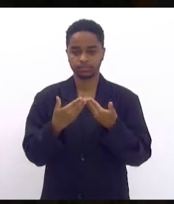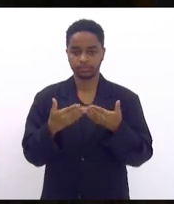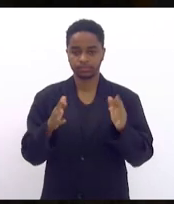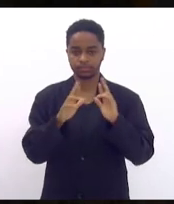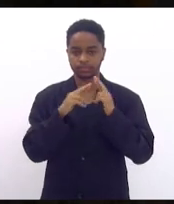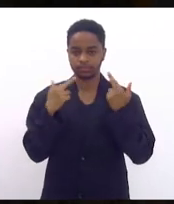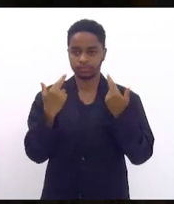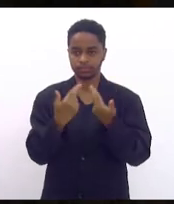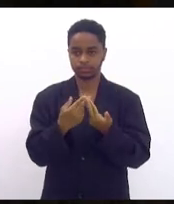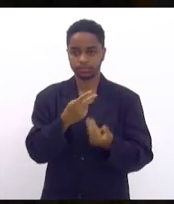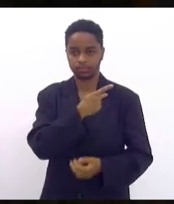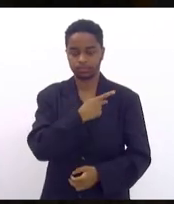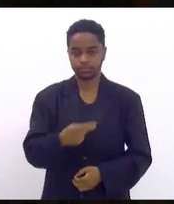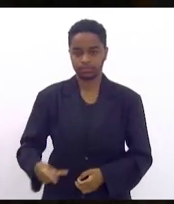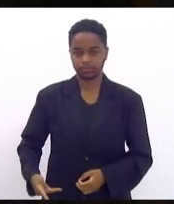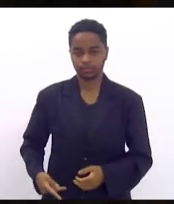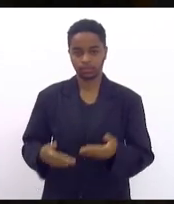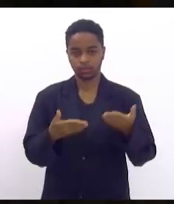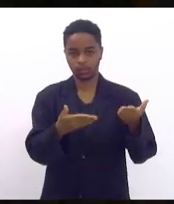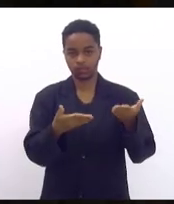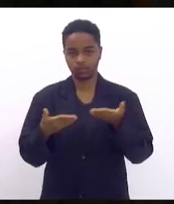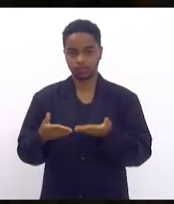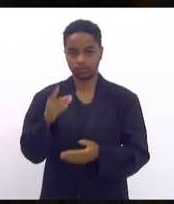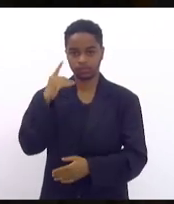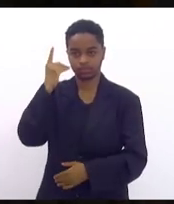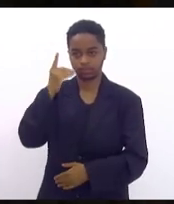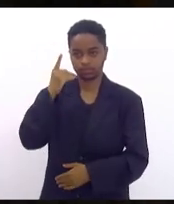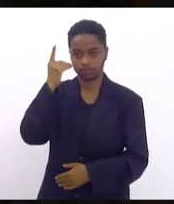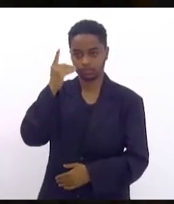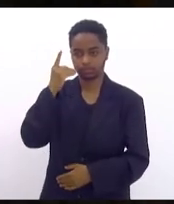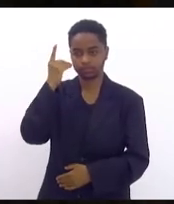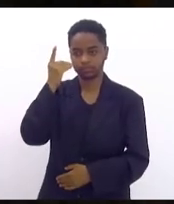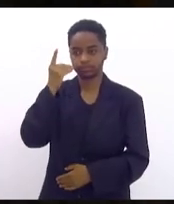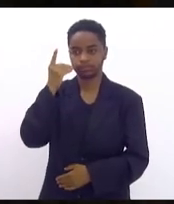A presidência convida o senhor deputado